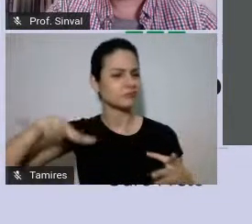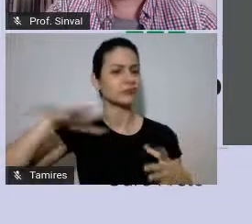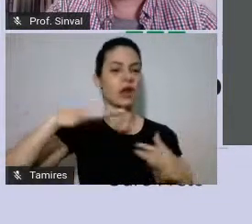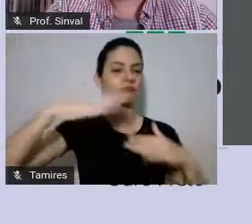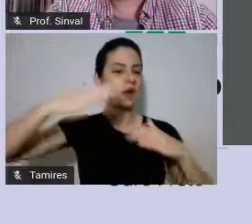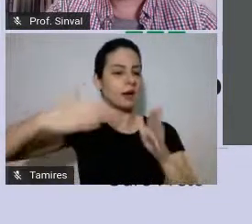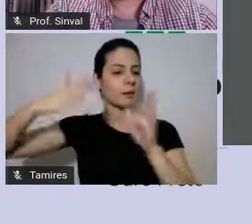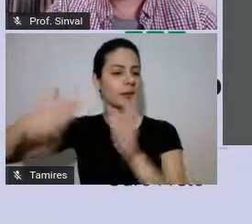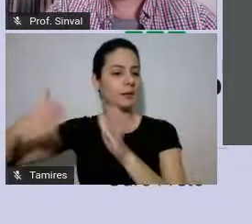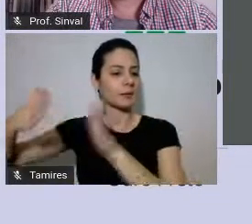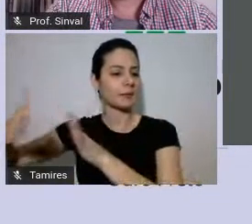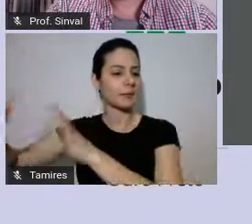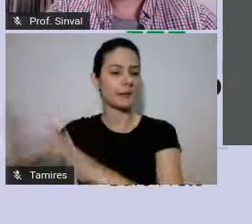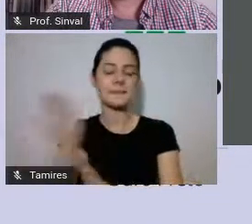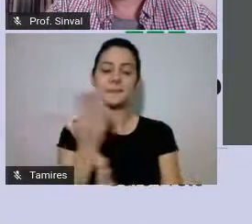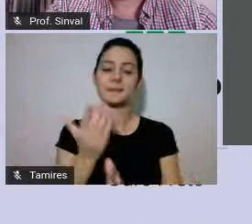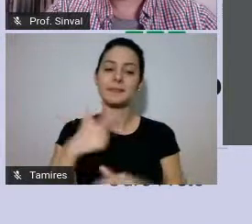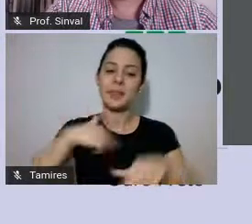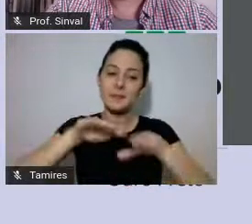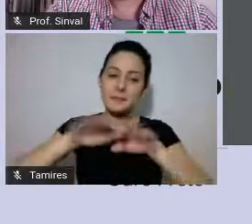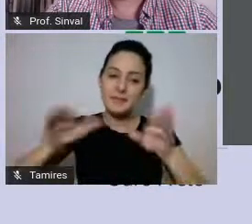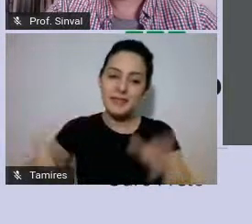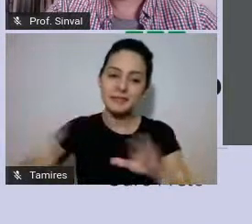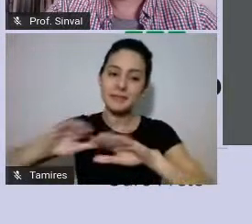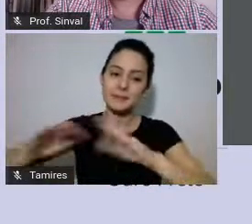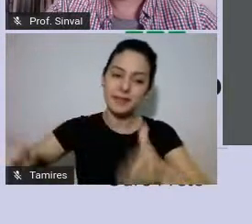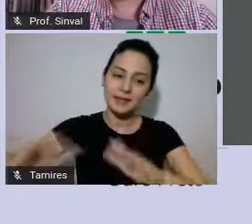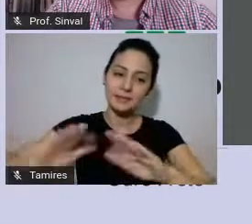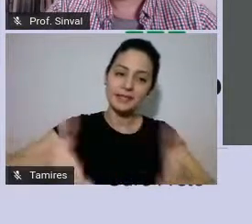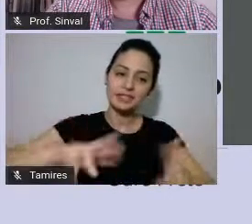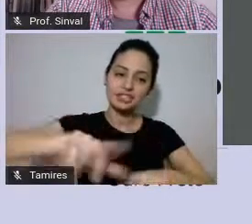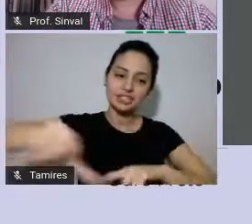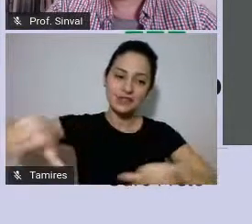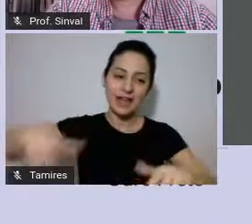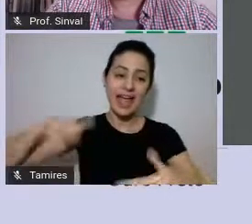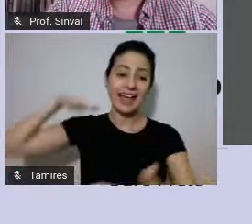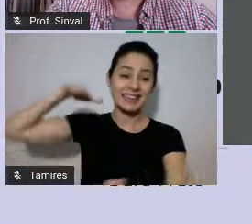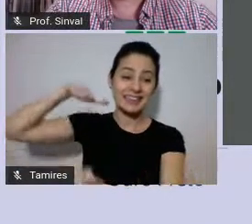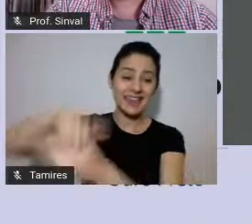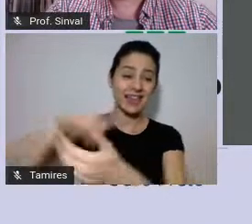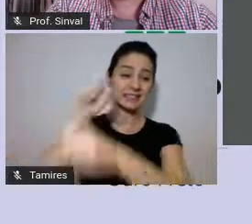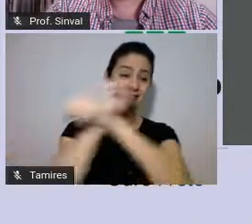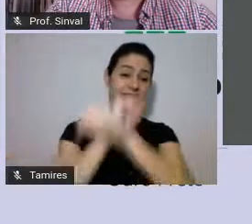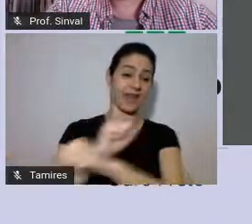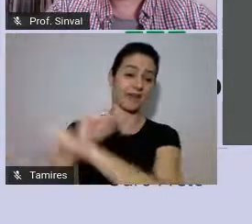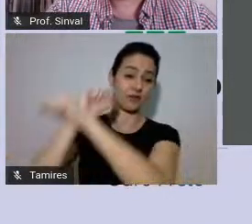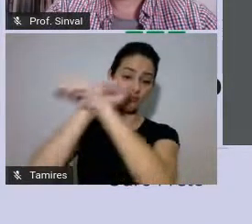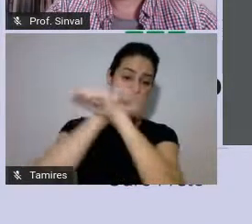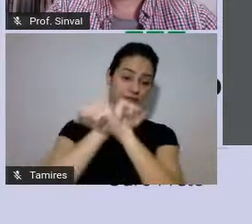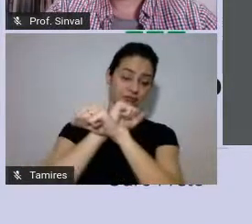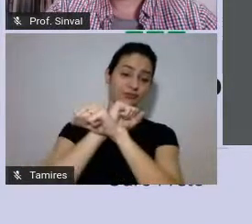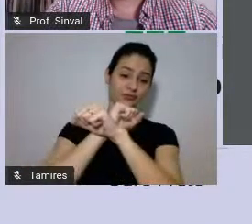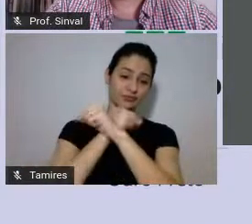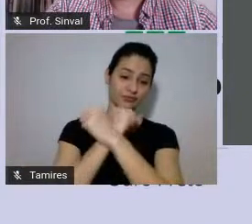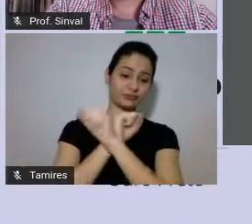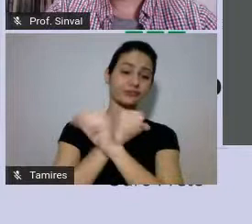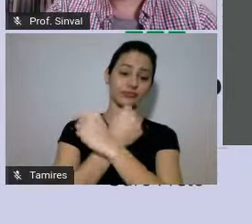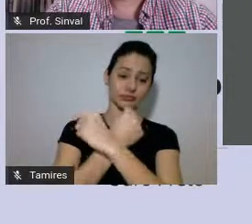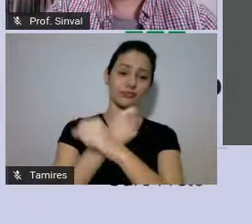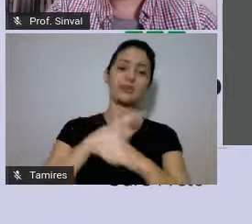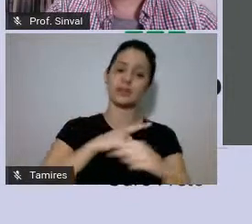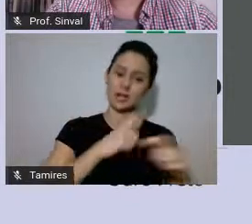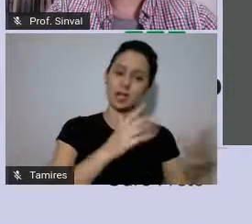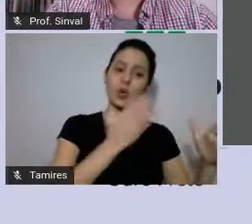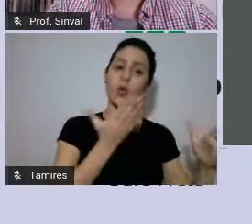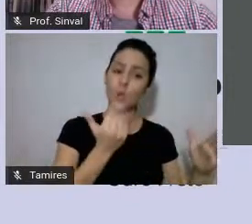vai sucessivamente, mesa a mesa, até se chegar aos escravos. Então, existe uma hierarquia do comer